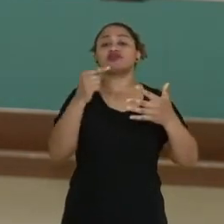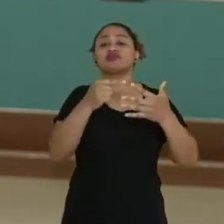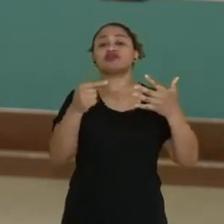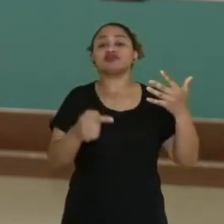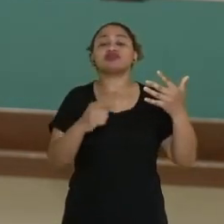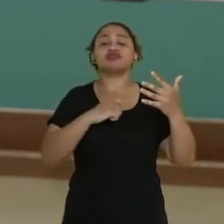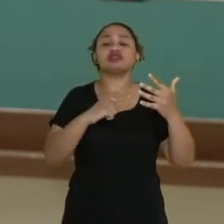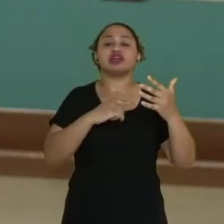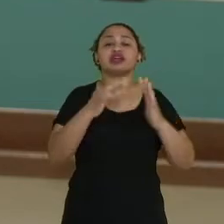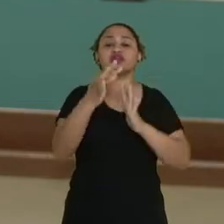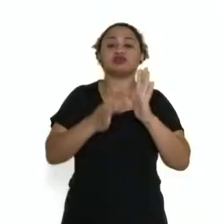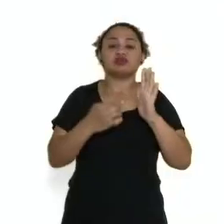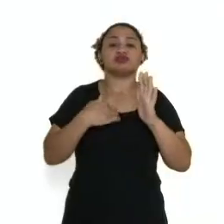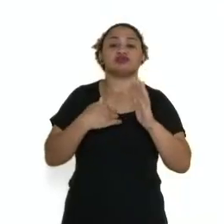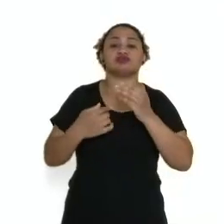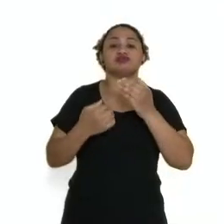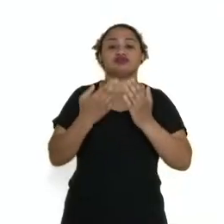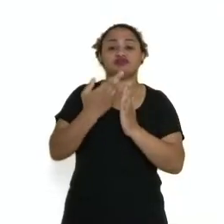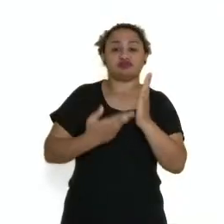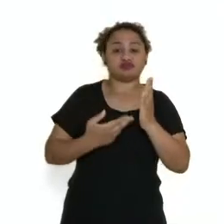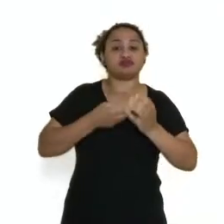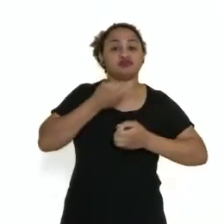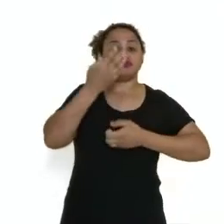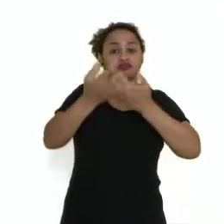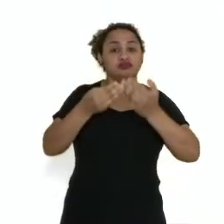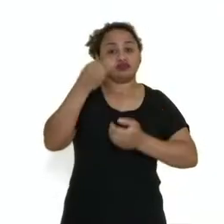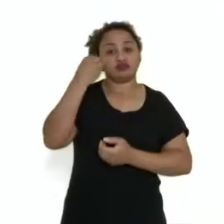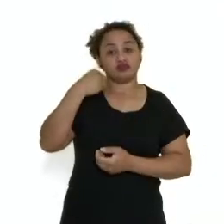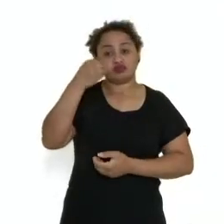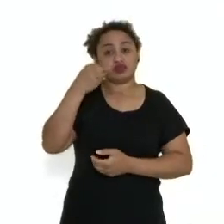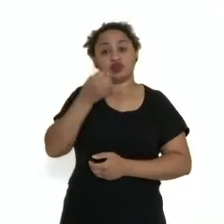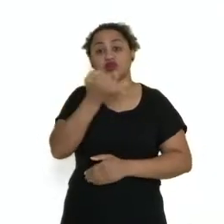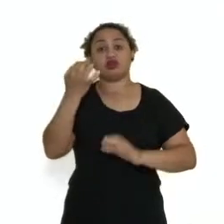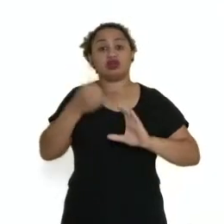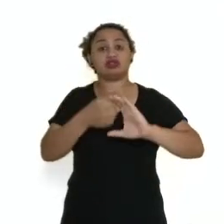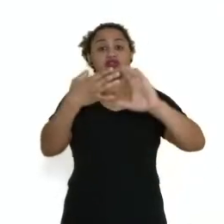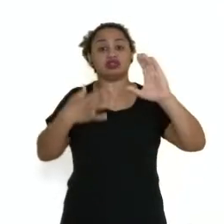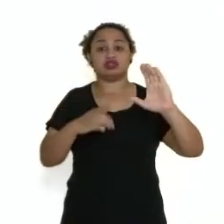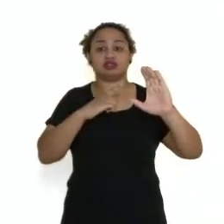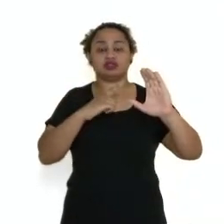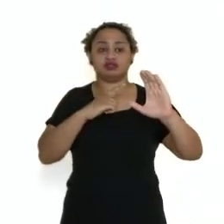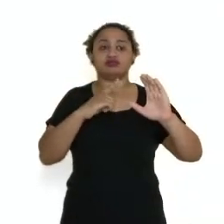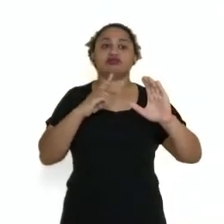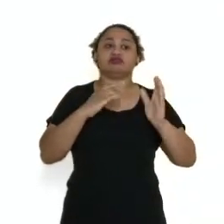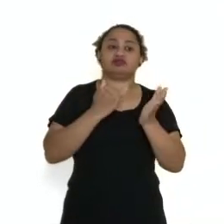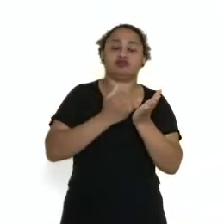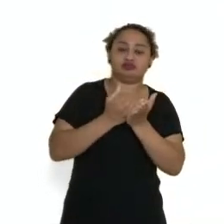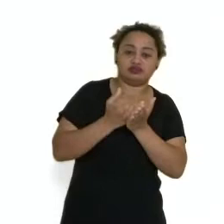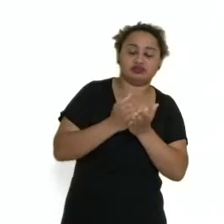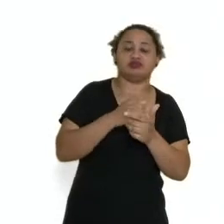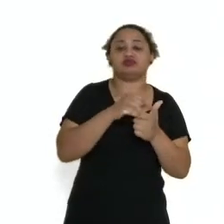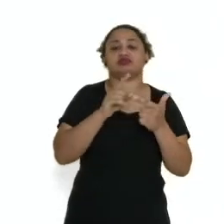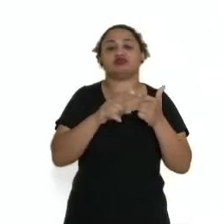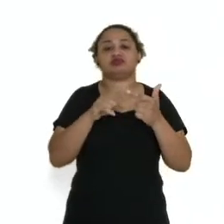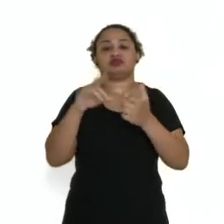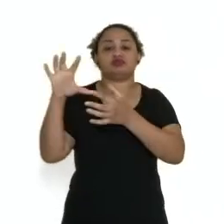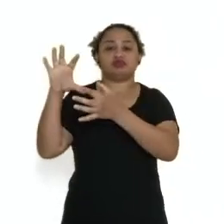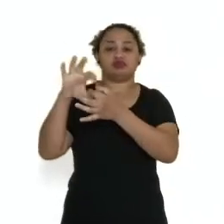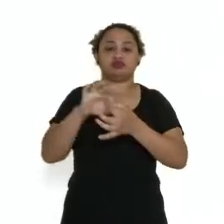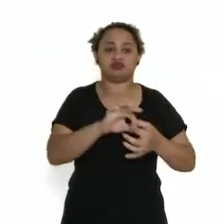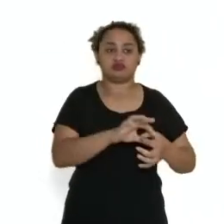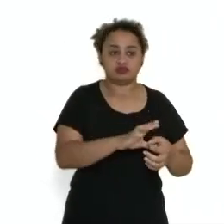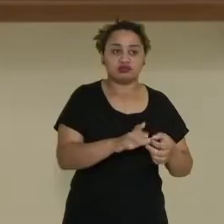Então, um relato de experiência tem as seguintes características: uma introdução, uma